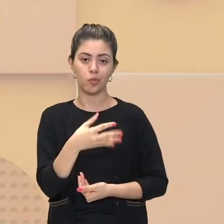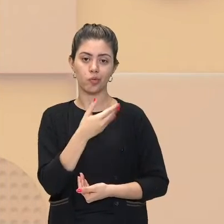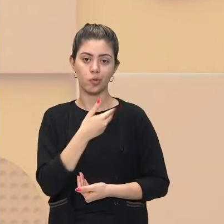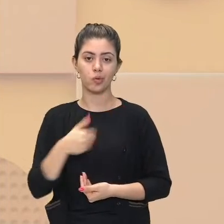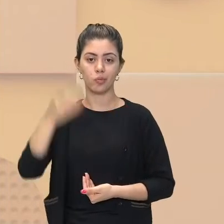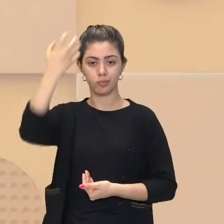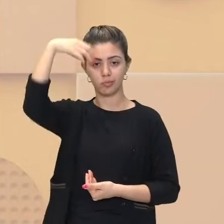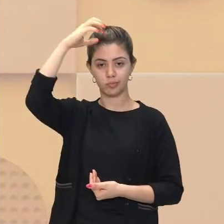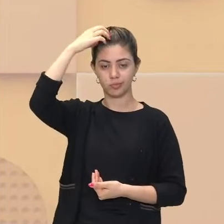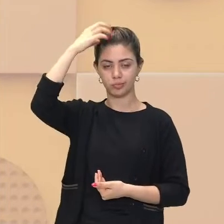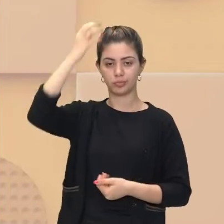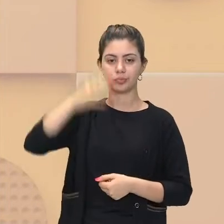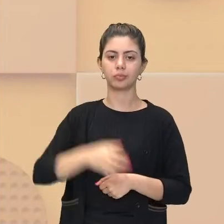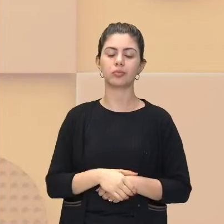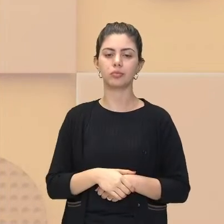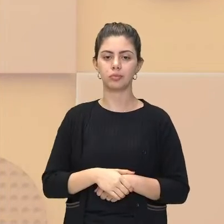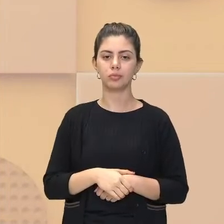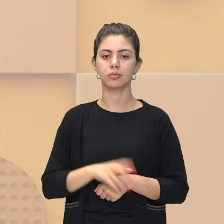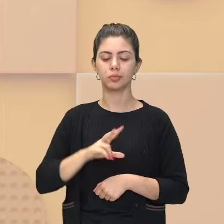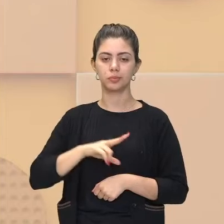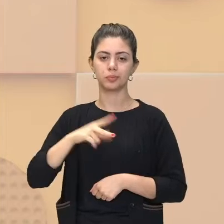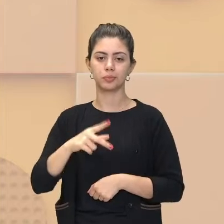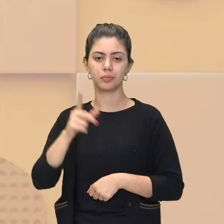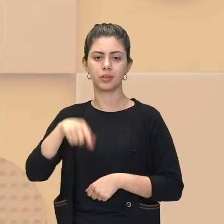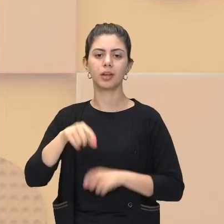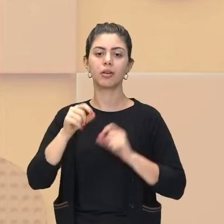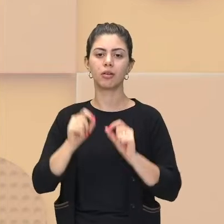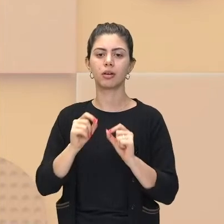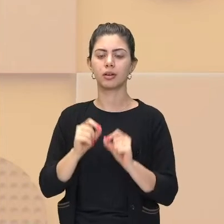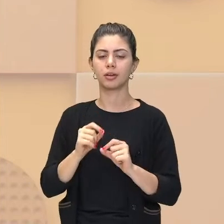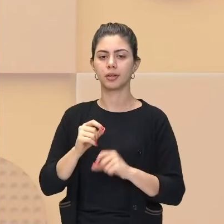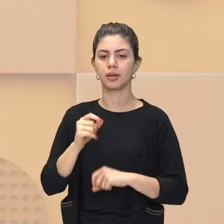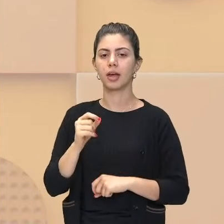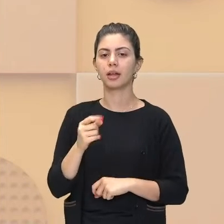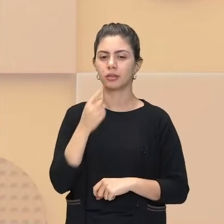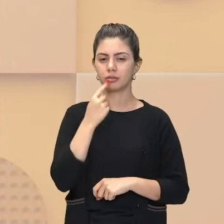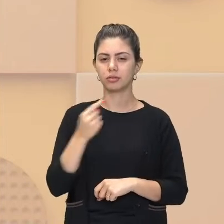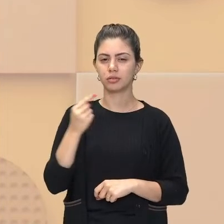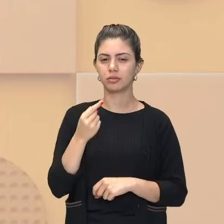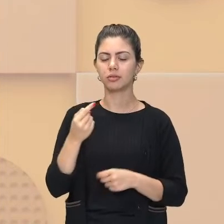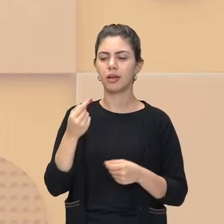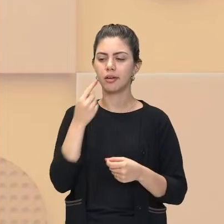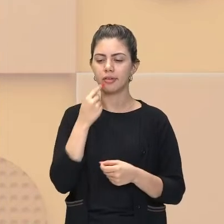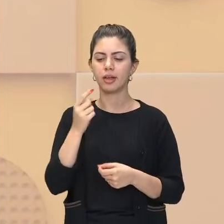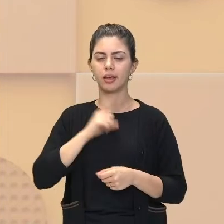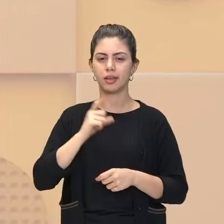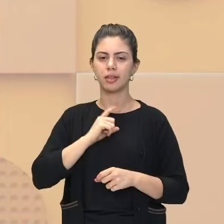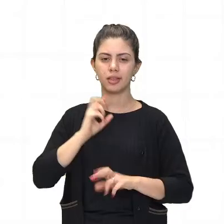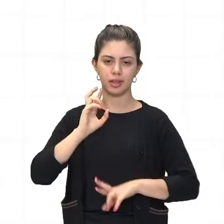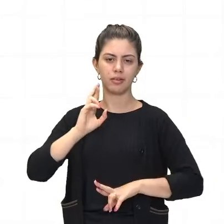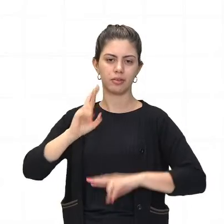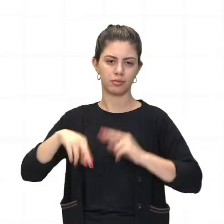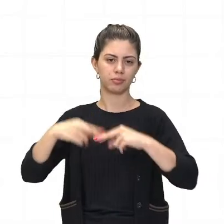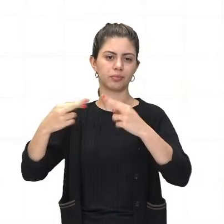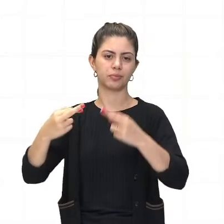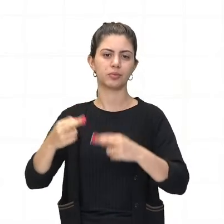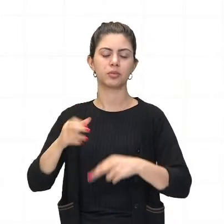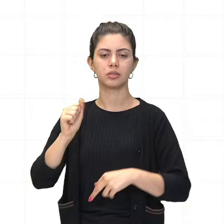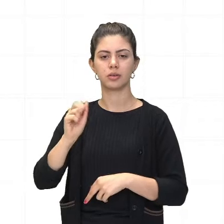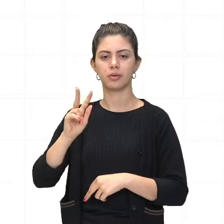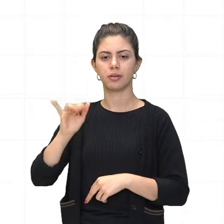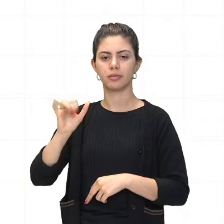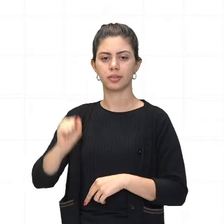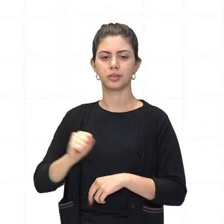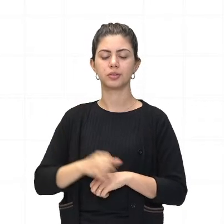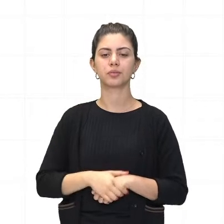trono português. Vai ser a dinastia de Avis, por meio da Revolução de Avis. A